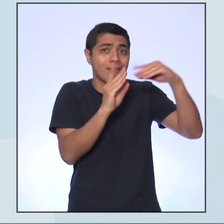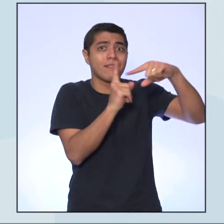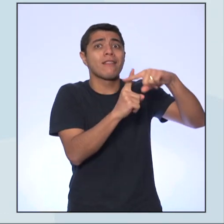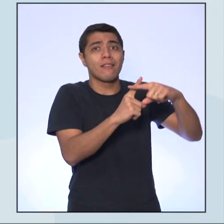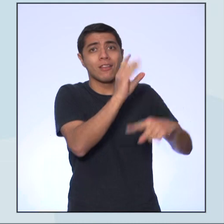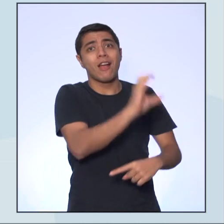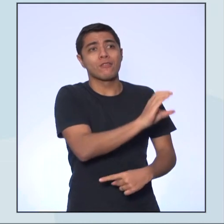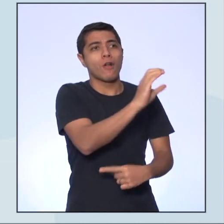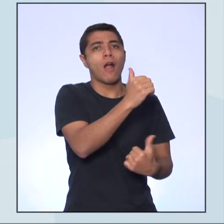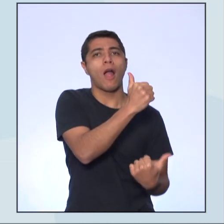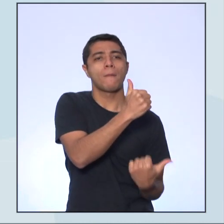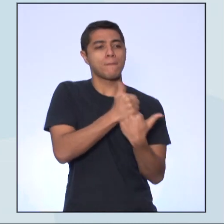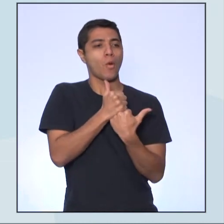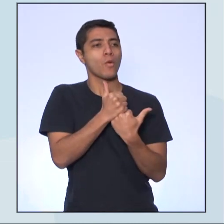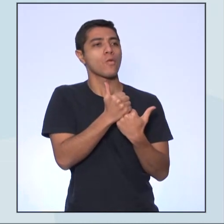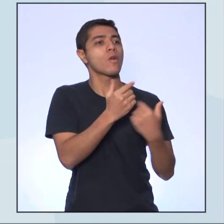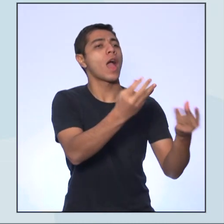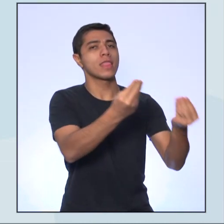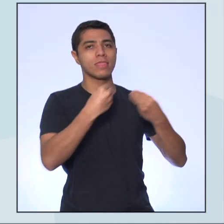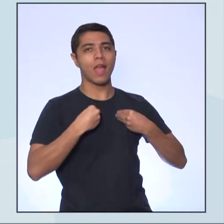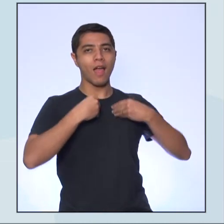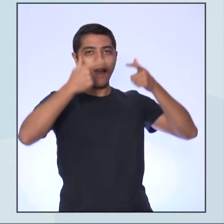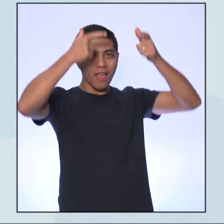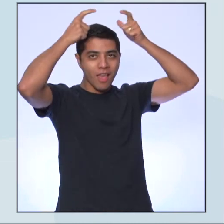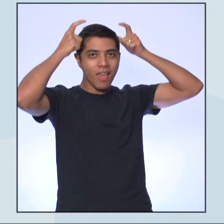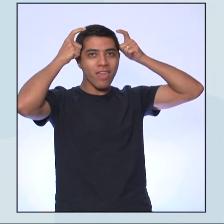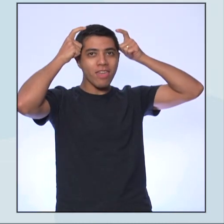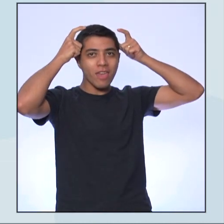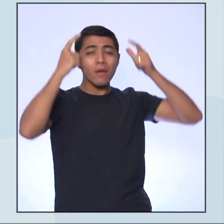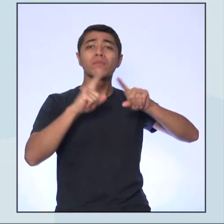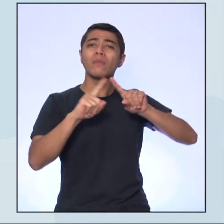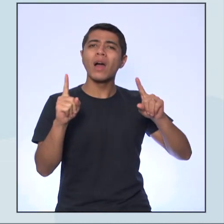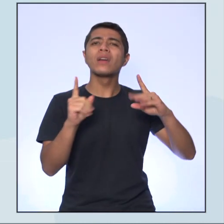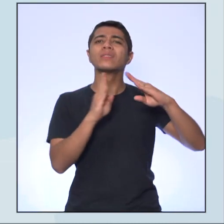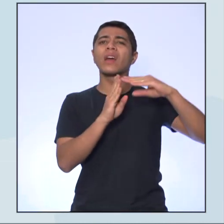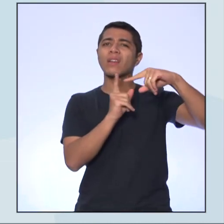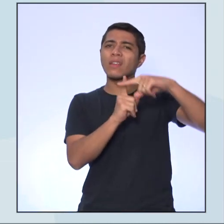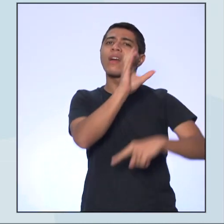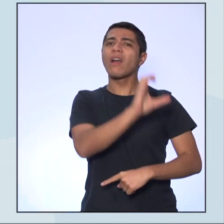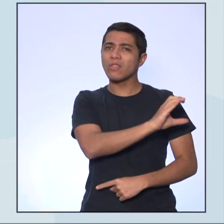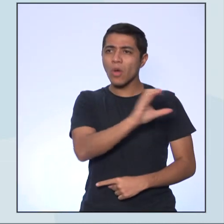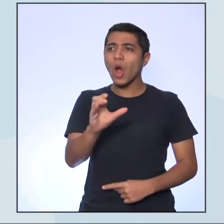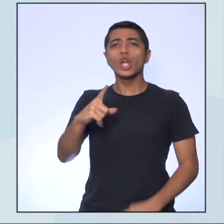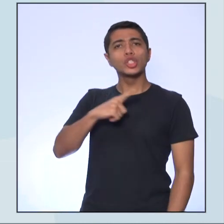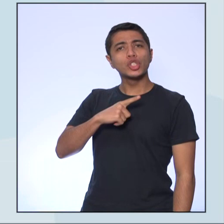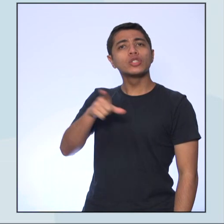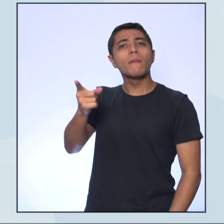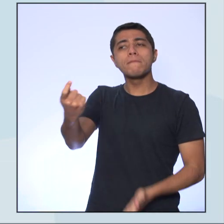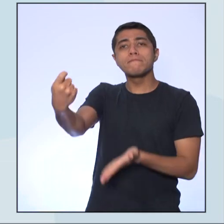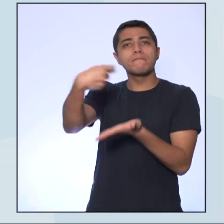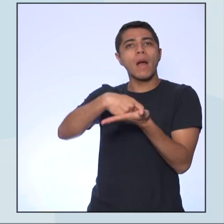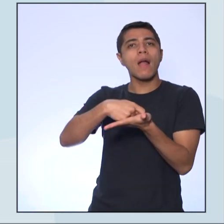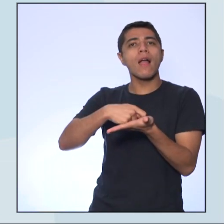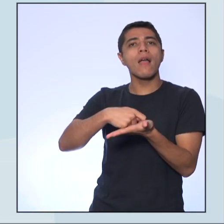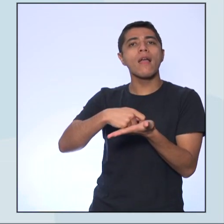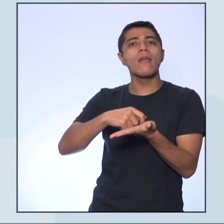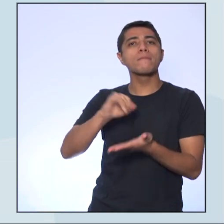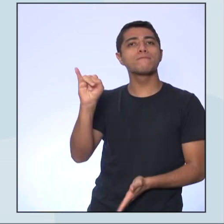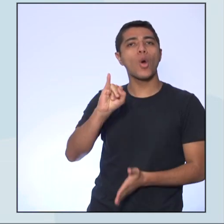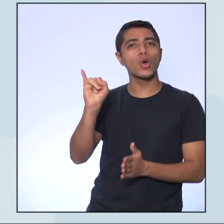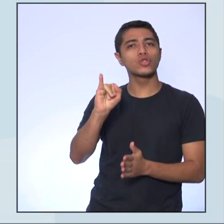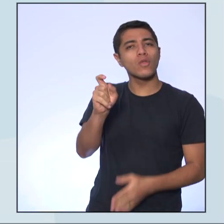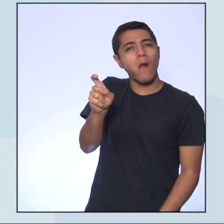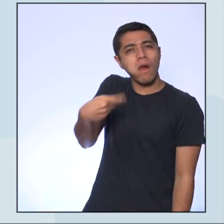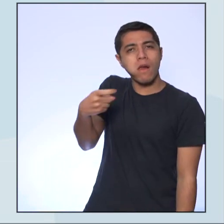que acontece? A Igreja Católica recolhe impostos no seu reino. E esse imposto não é revertido para dentro